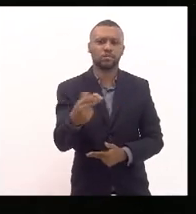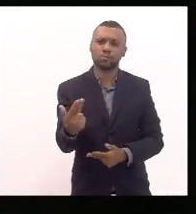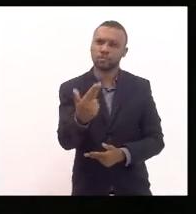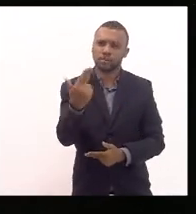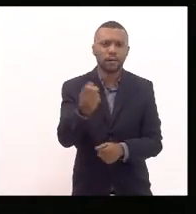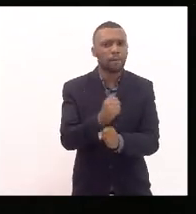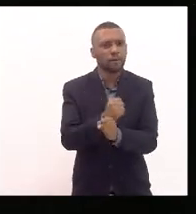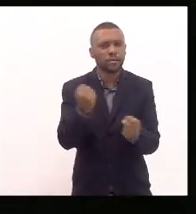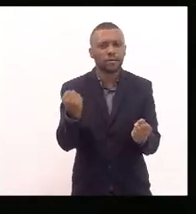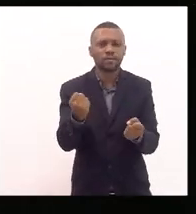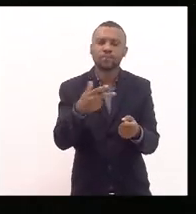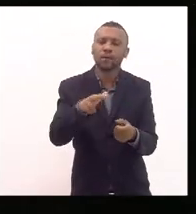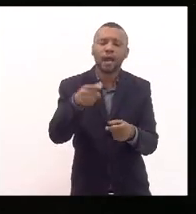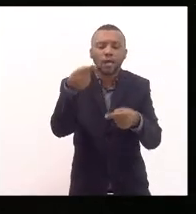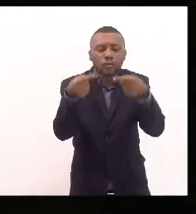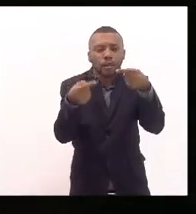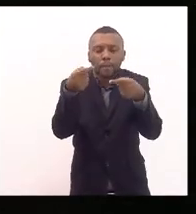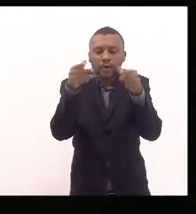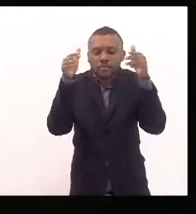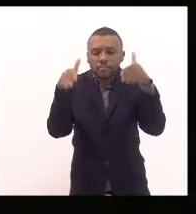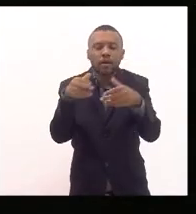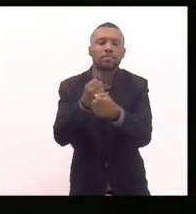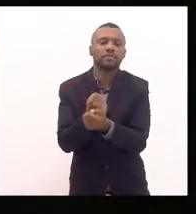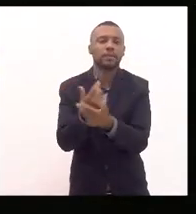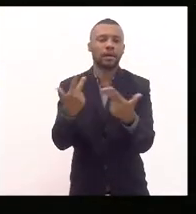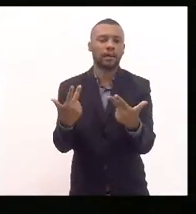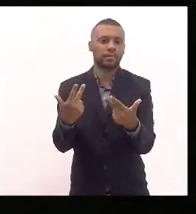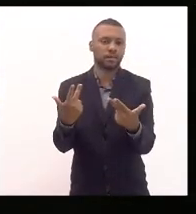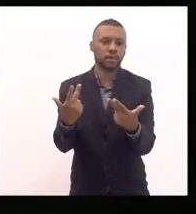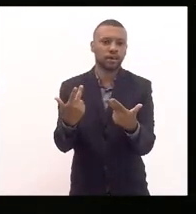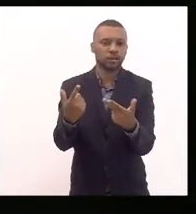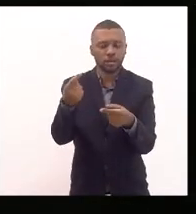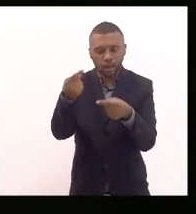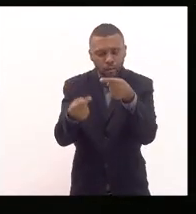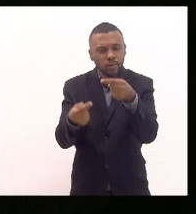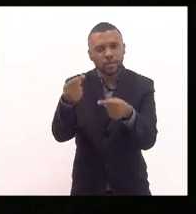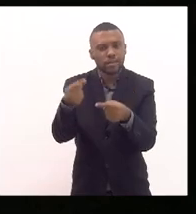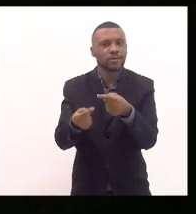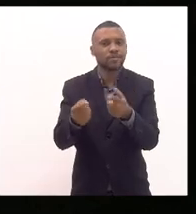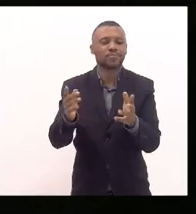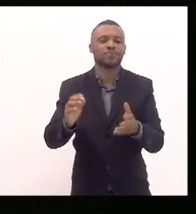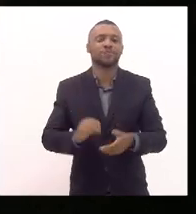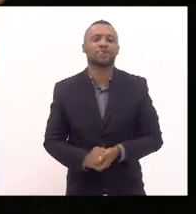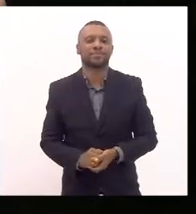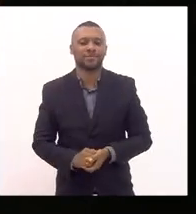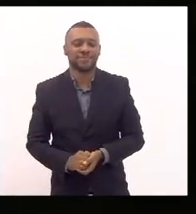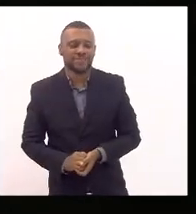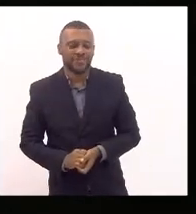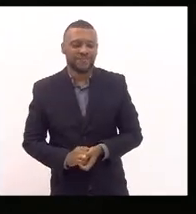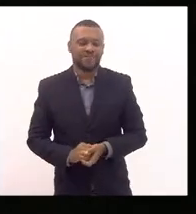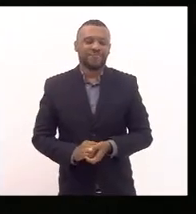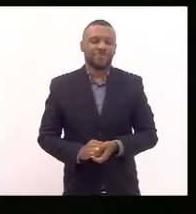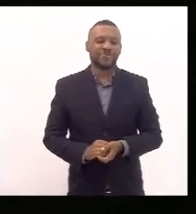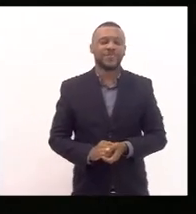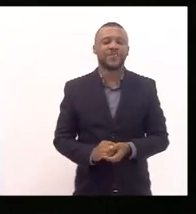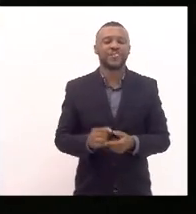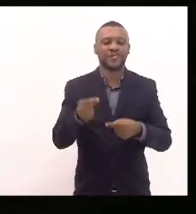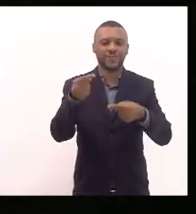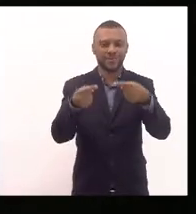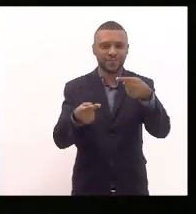possibilidade de não realizar o debate nessa casa isso é político e isso é político